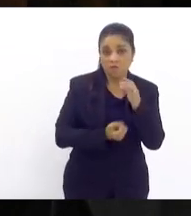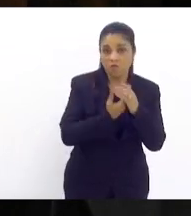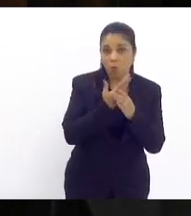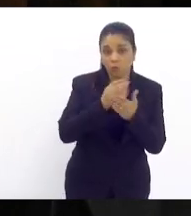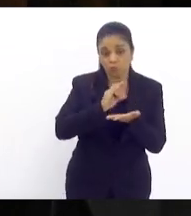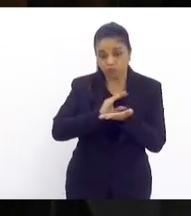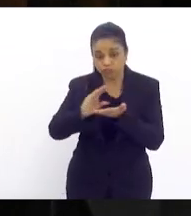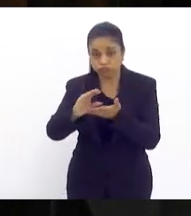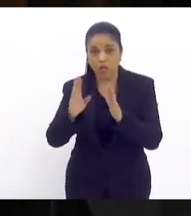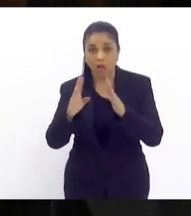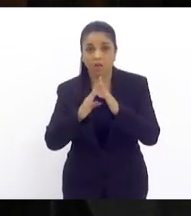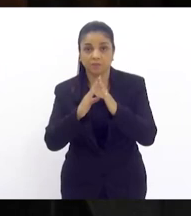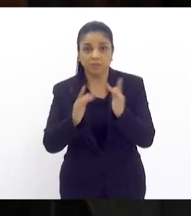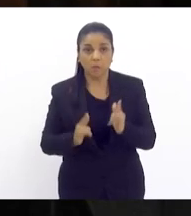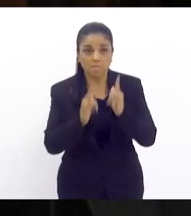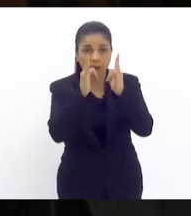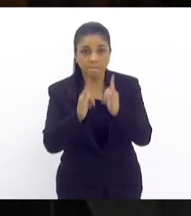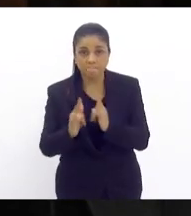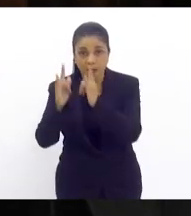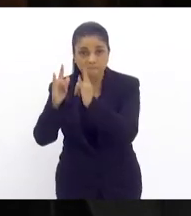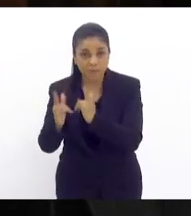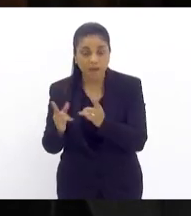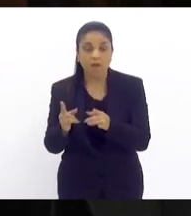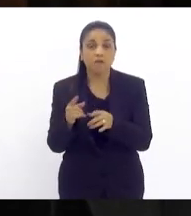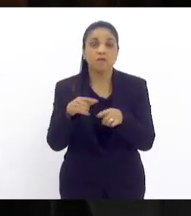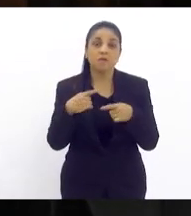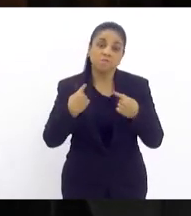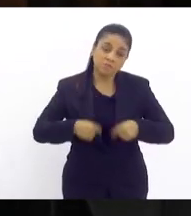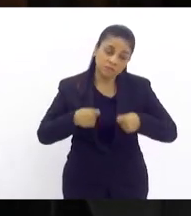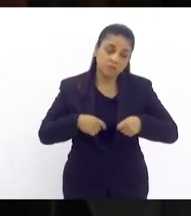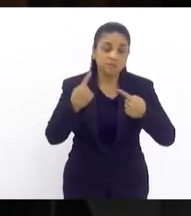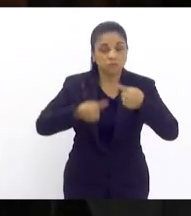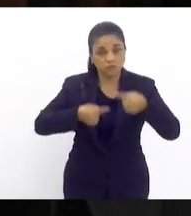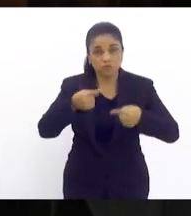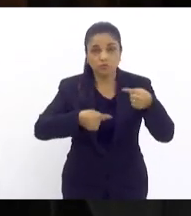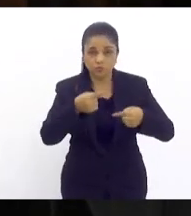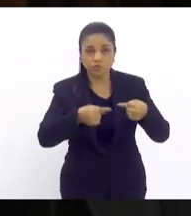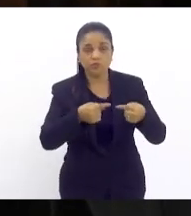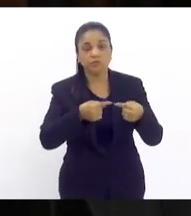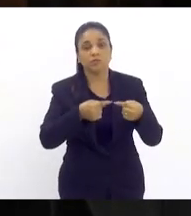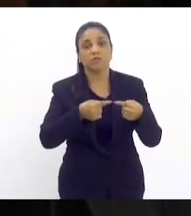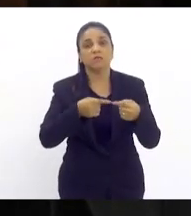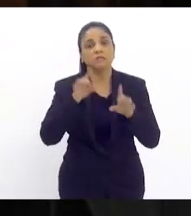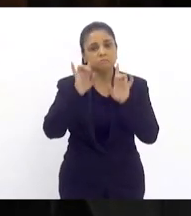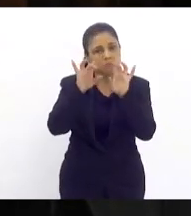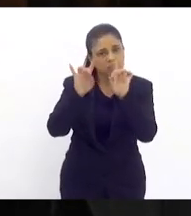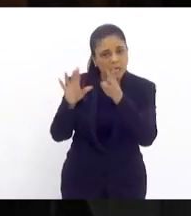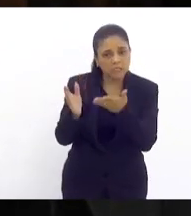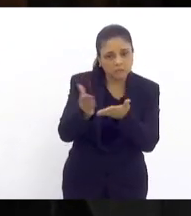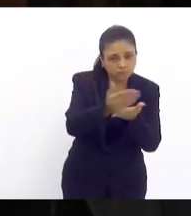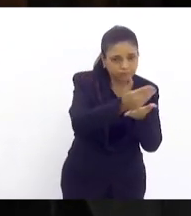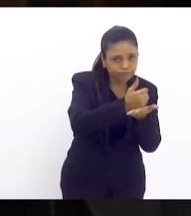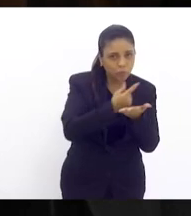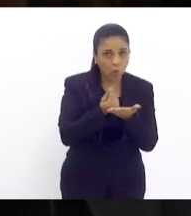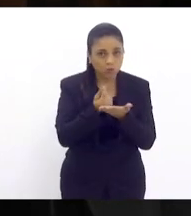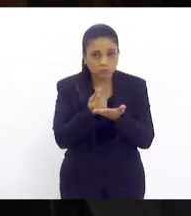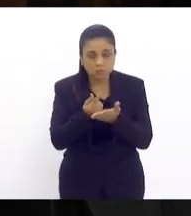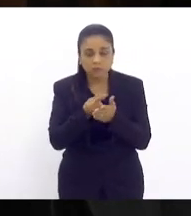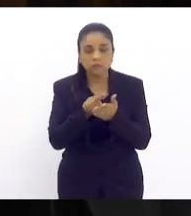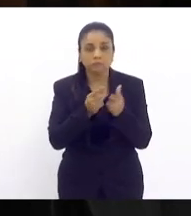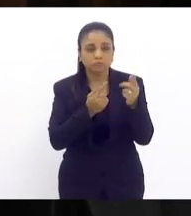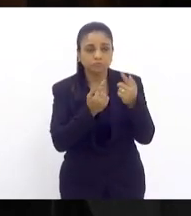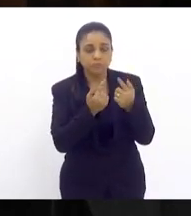essa desvinculação vai ter que ser discutindo Em algum momento e Dizem os especialistas em orçamento eu tenho que participar de algumas reuniões que isso poderá